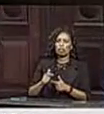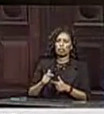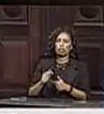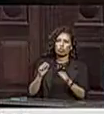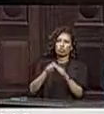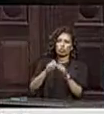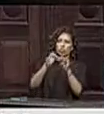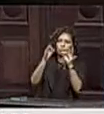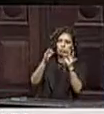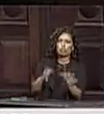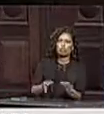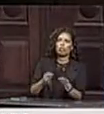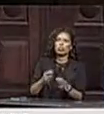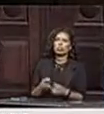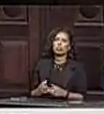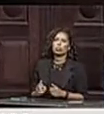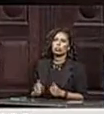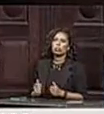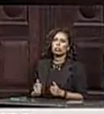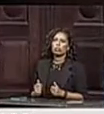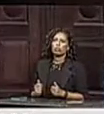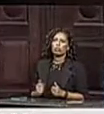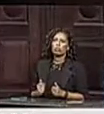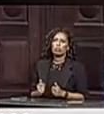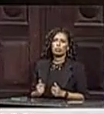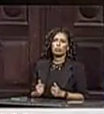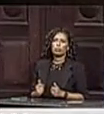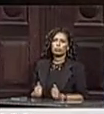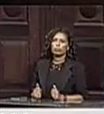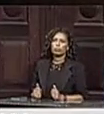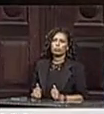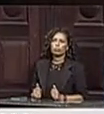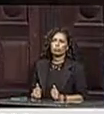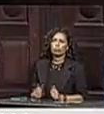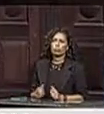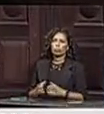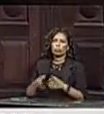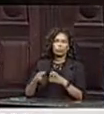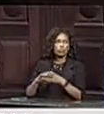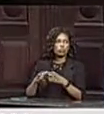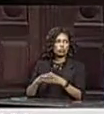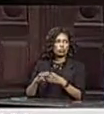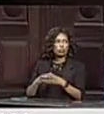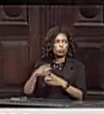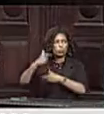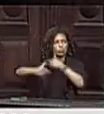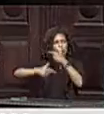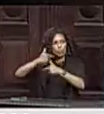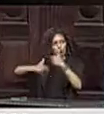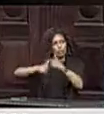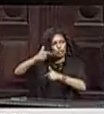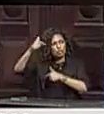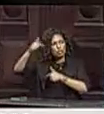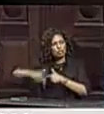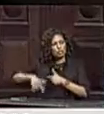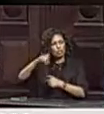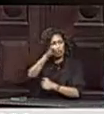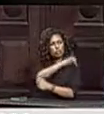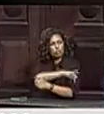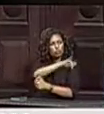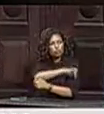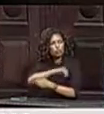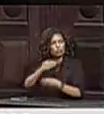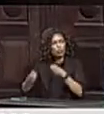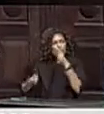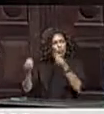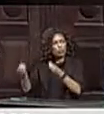os trabalhadores não organizados serão contemplados. É o caso